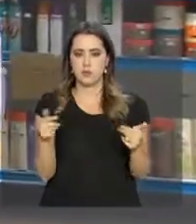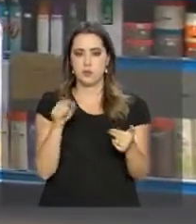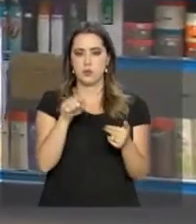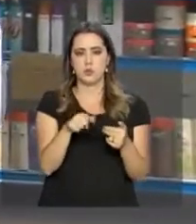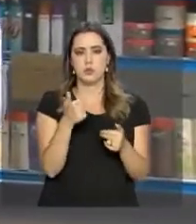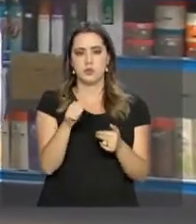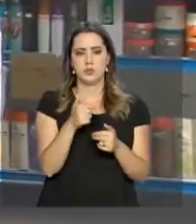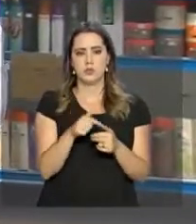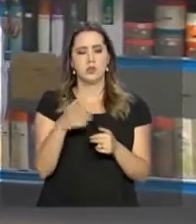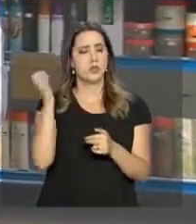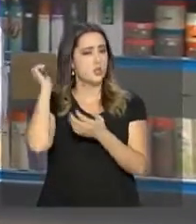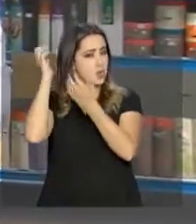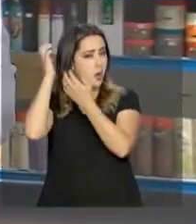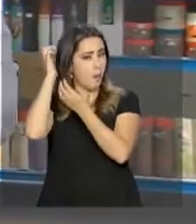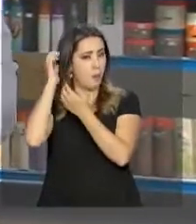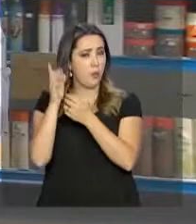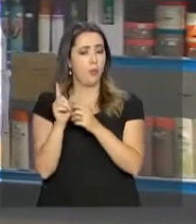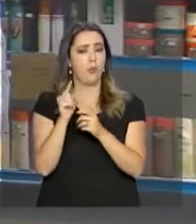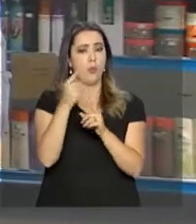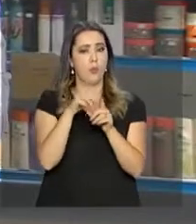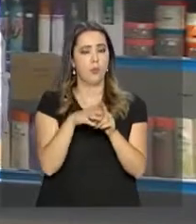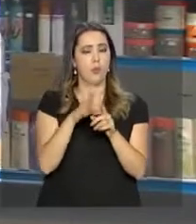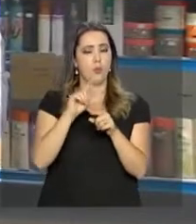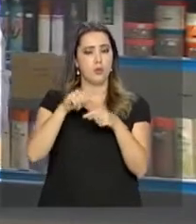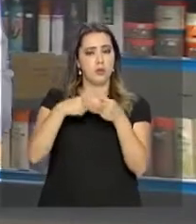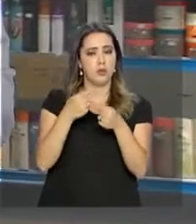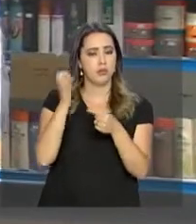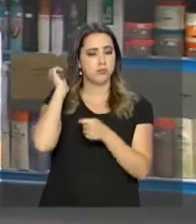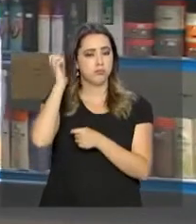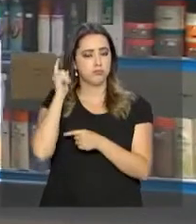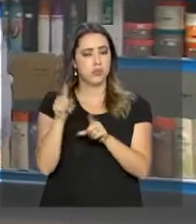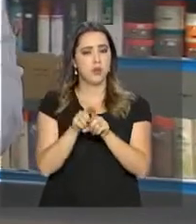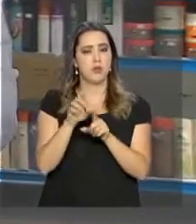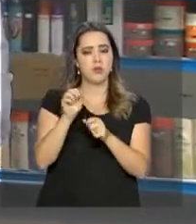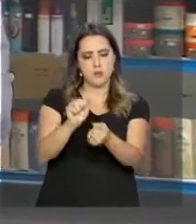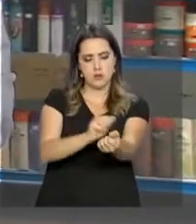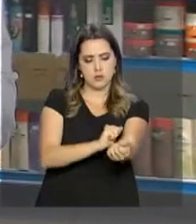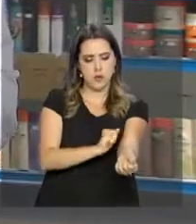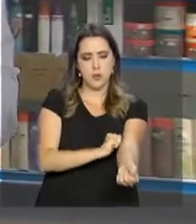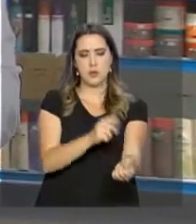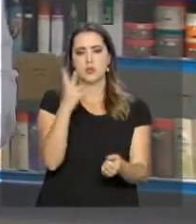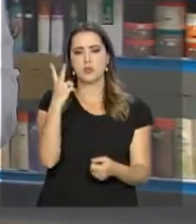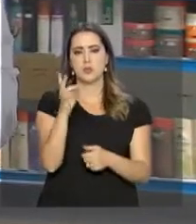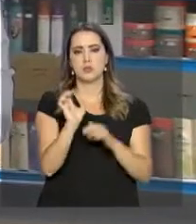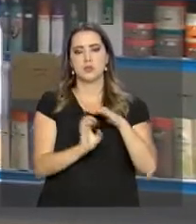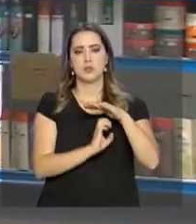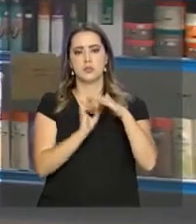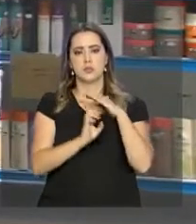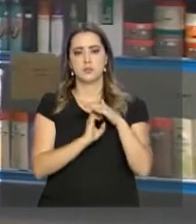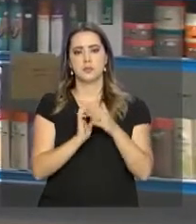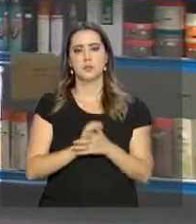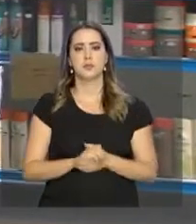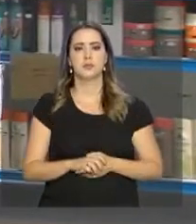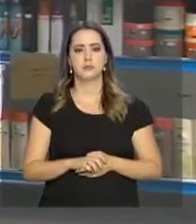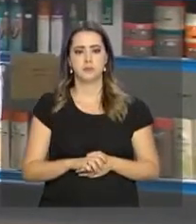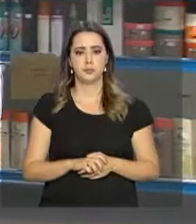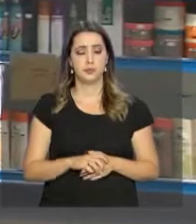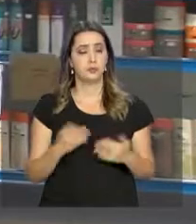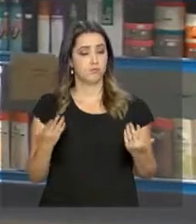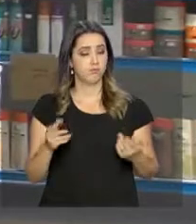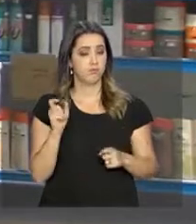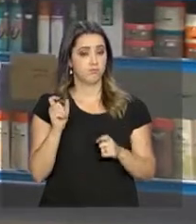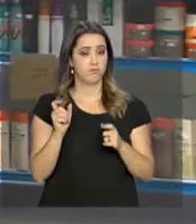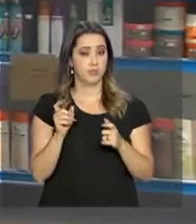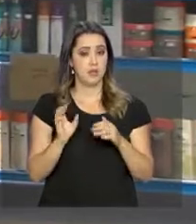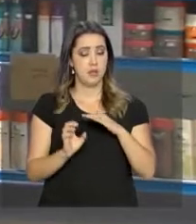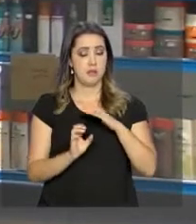xampus um condicionador e um sabonete de duas empresas diferentes que estavam nessas condições os fabricantes